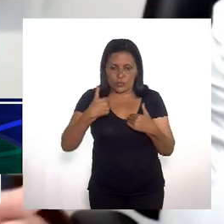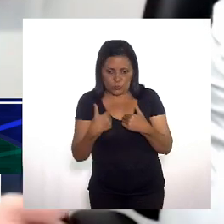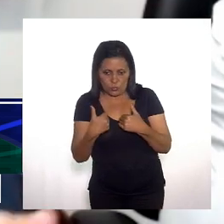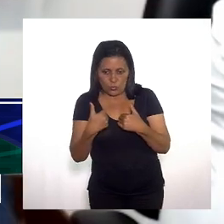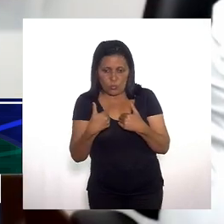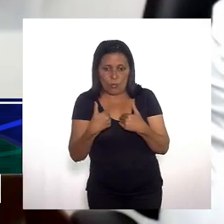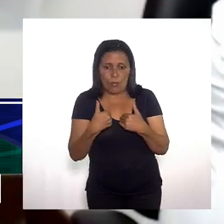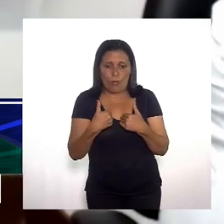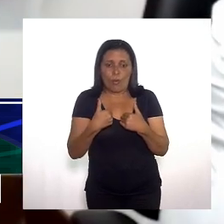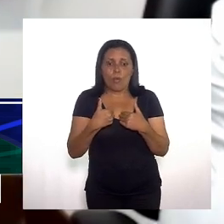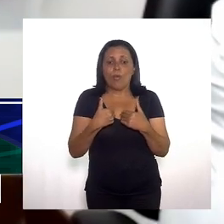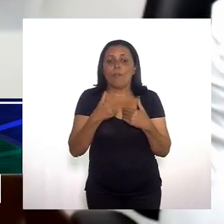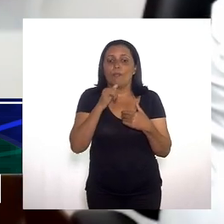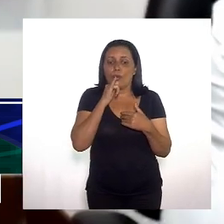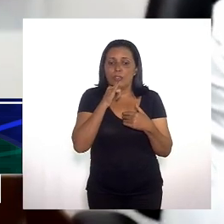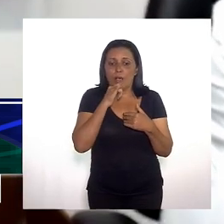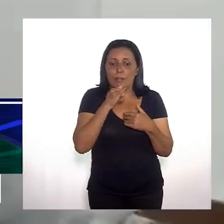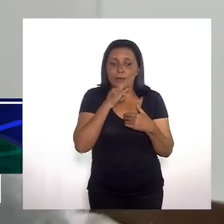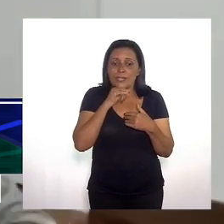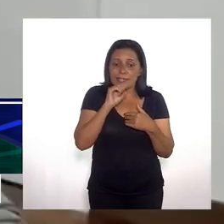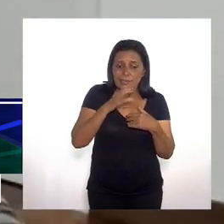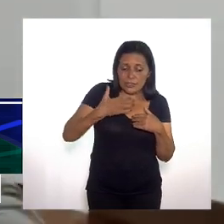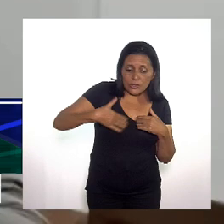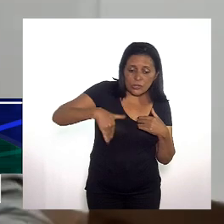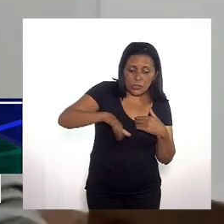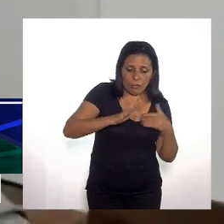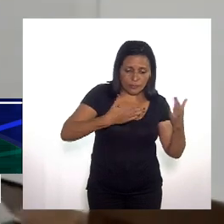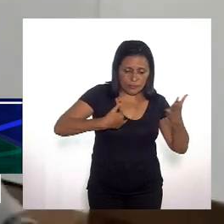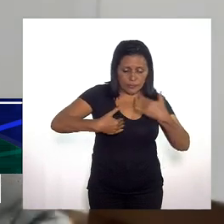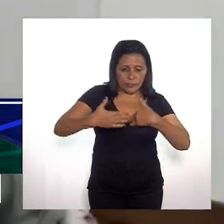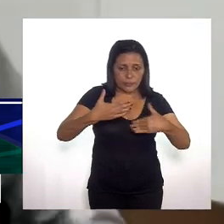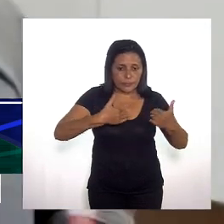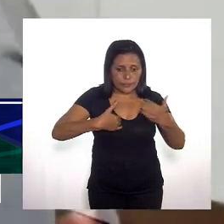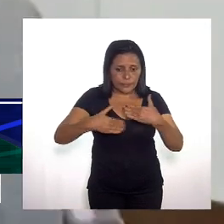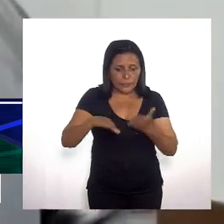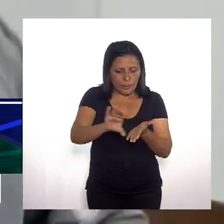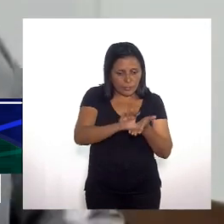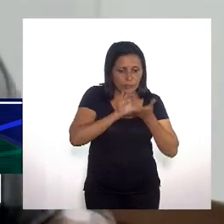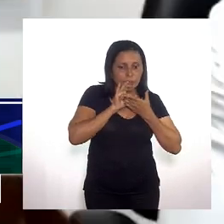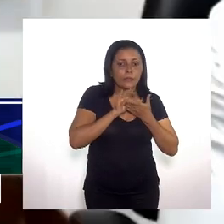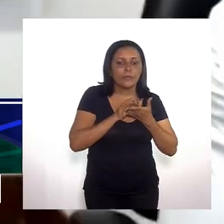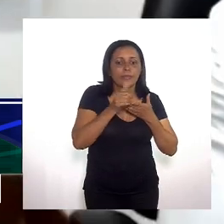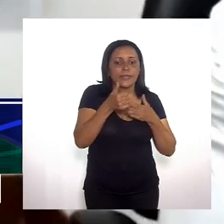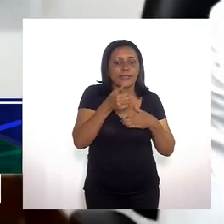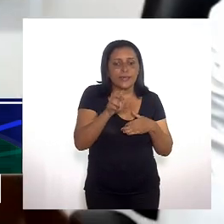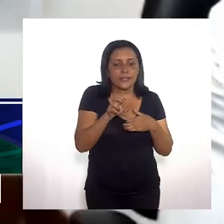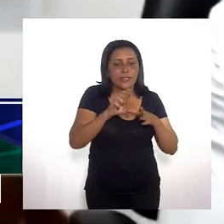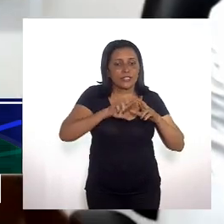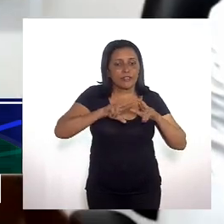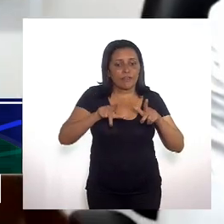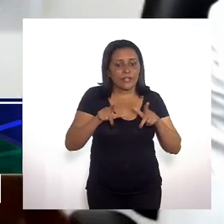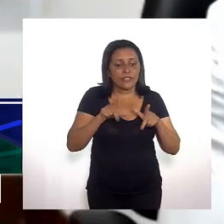hipótese. Foi 11.400. Se nós arrecadarmos